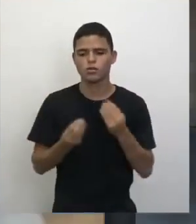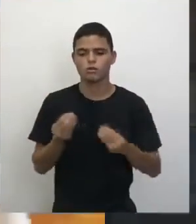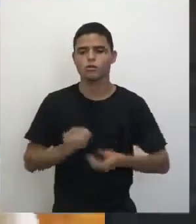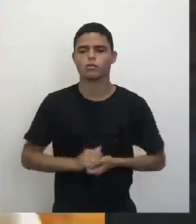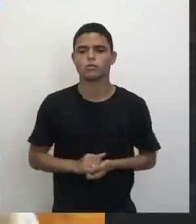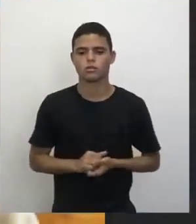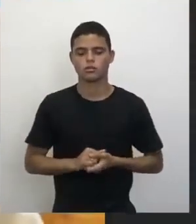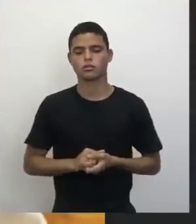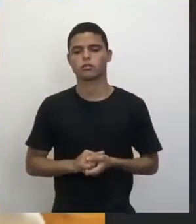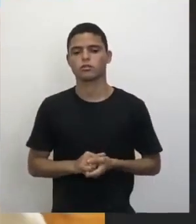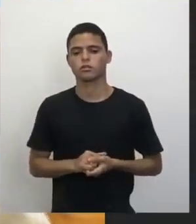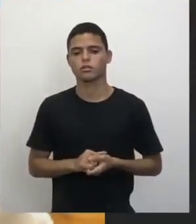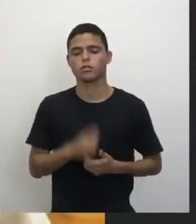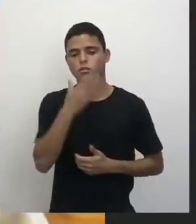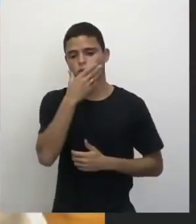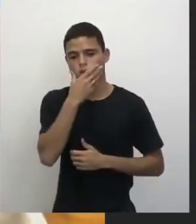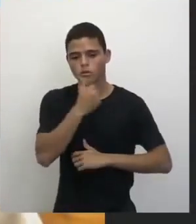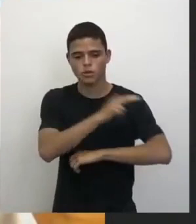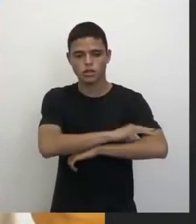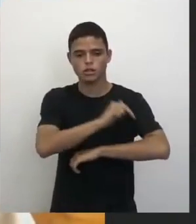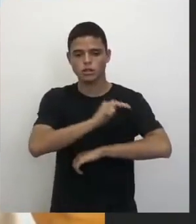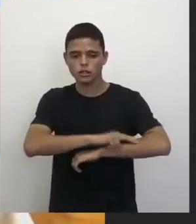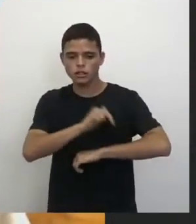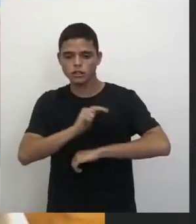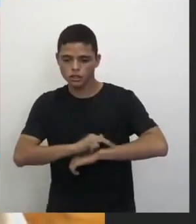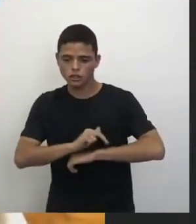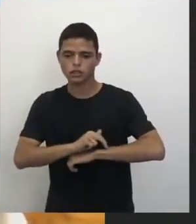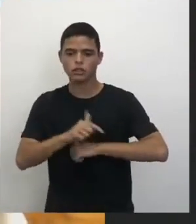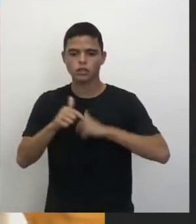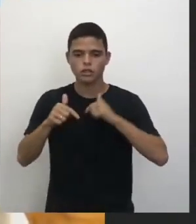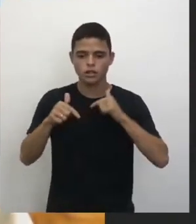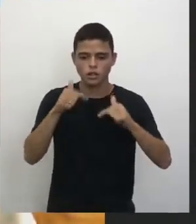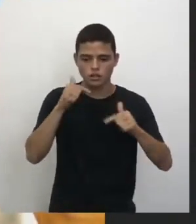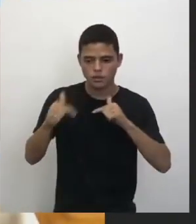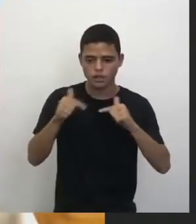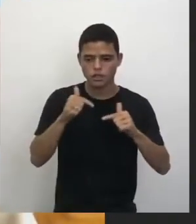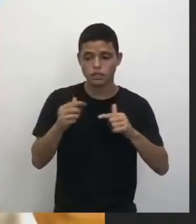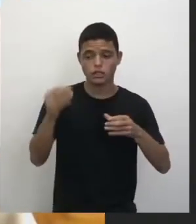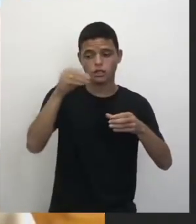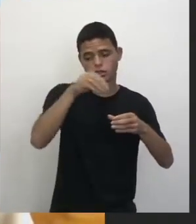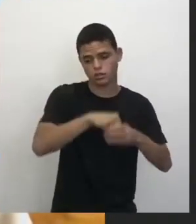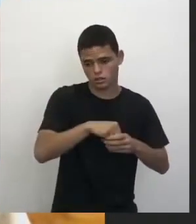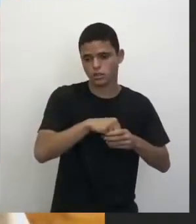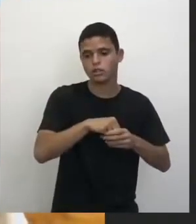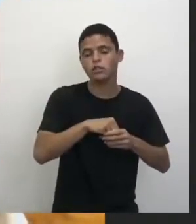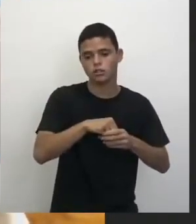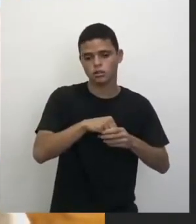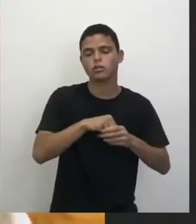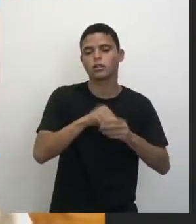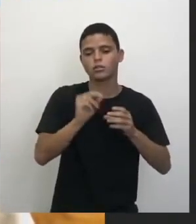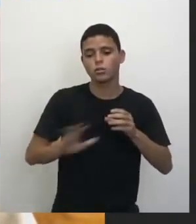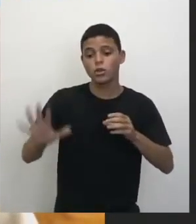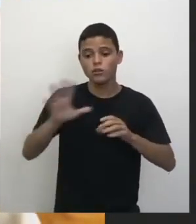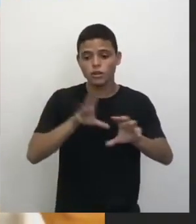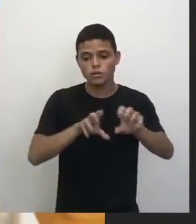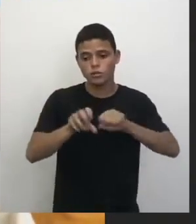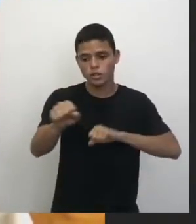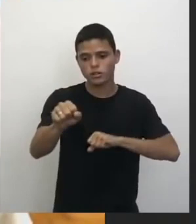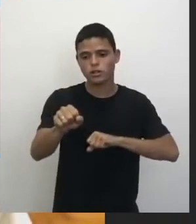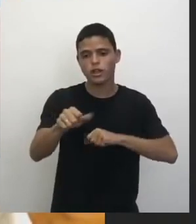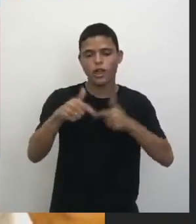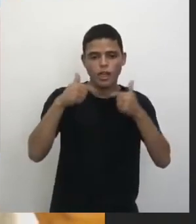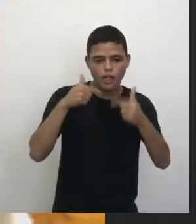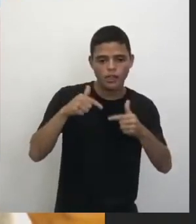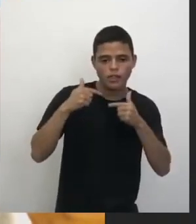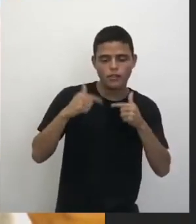O Homem Grilo, ele é uma paródia, né? Ele é uma paródia com o universo dos super-heróis. Então, eu brinco muito com os clichês típicos das aventuras